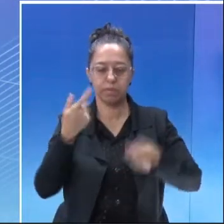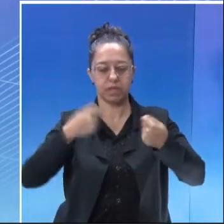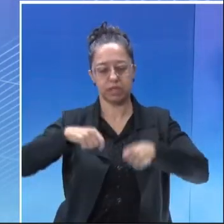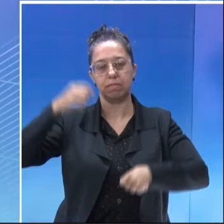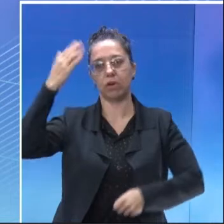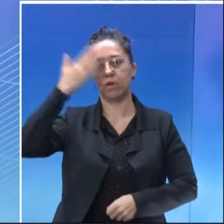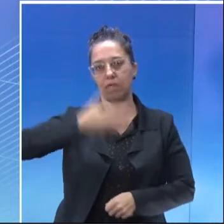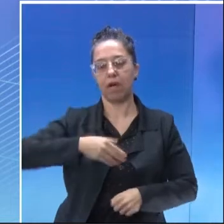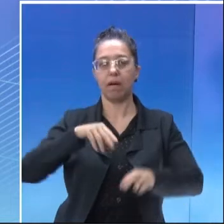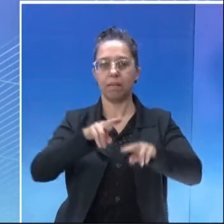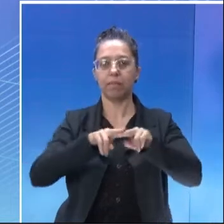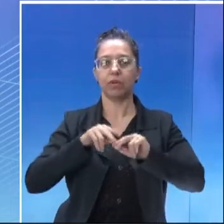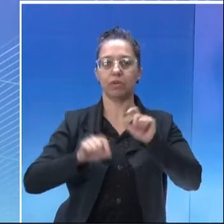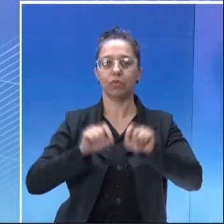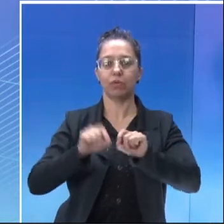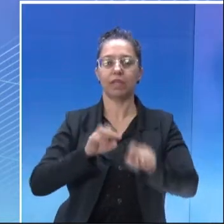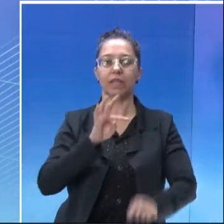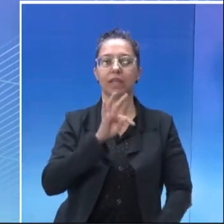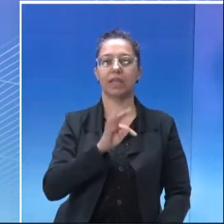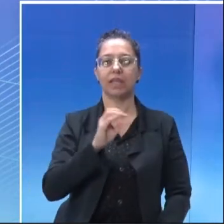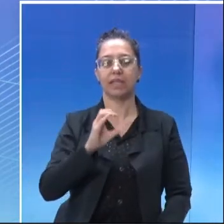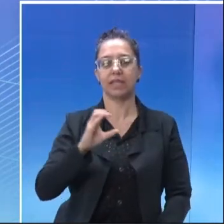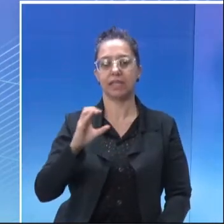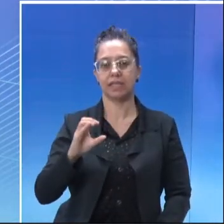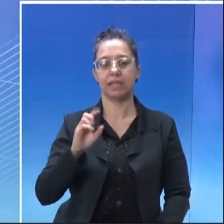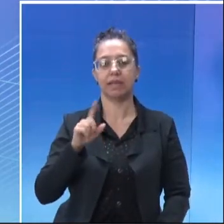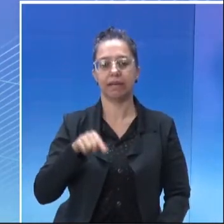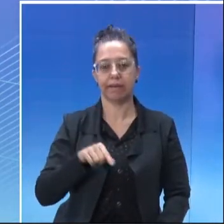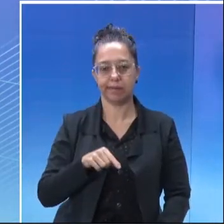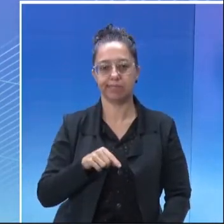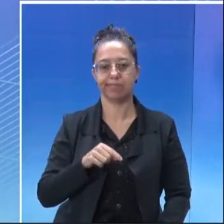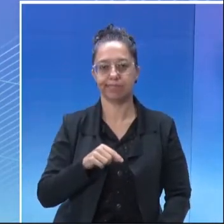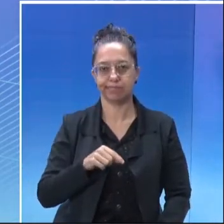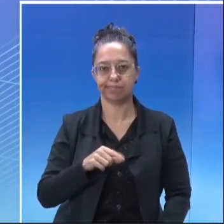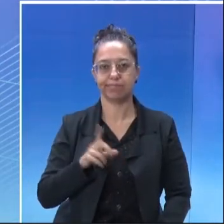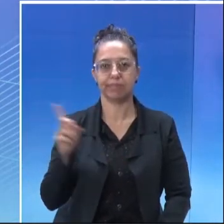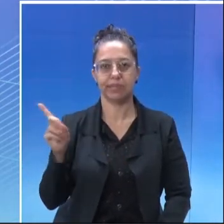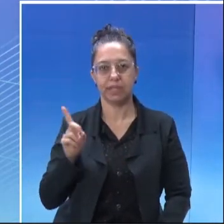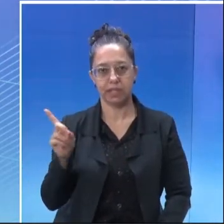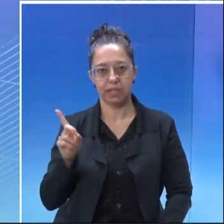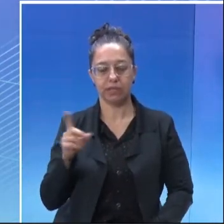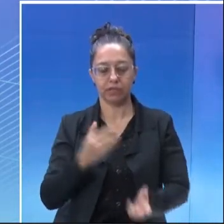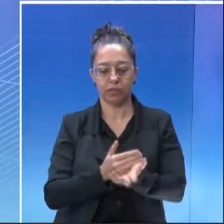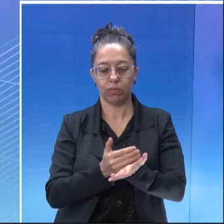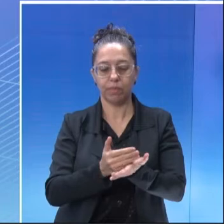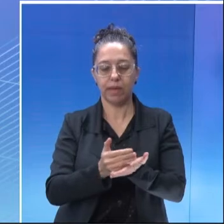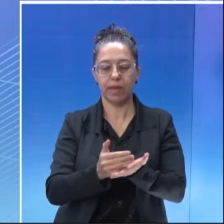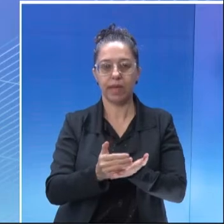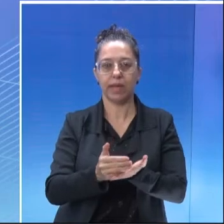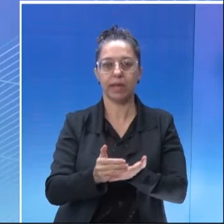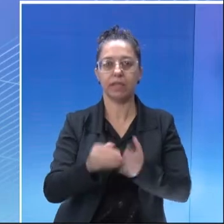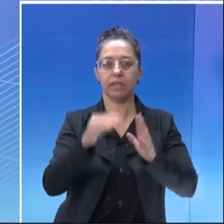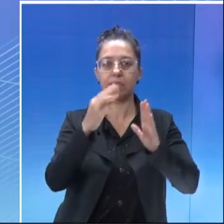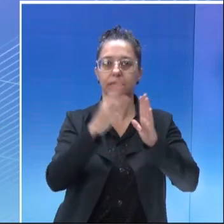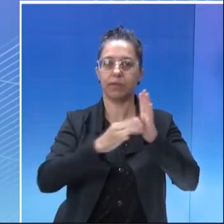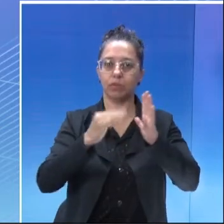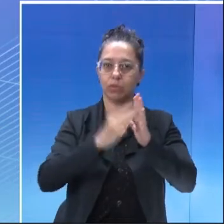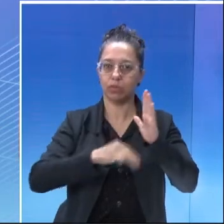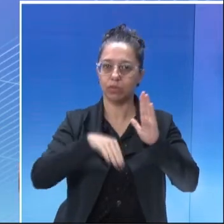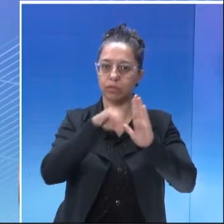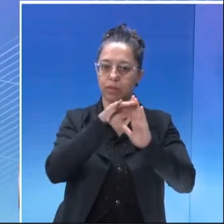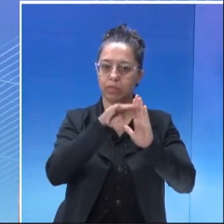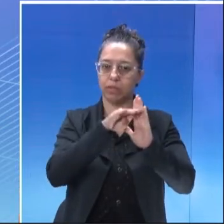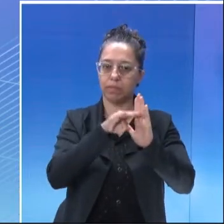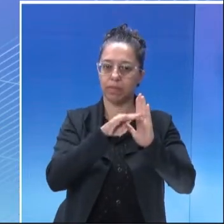racional. Então, o TCC é mais ou menos a mesma questão aqui do discurso do método. Você parte de um método, de